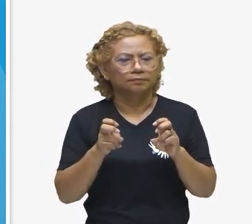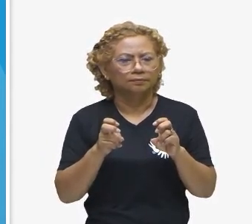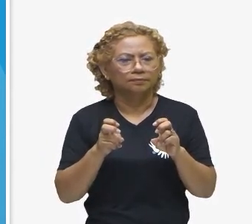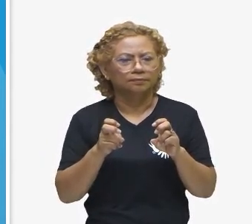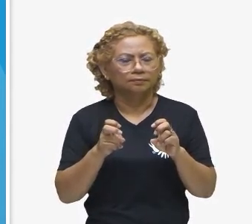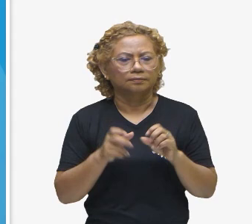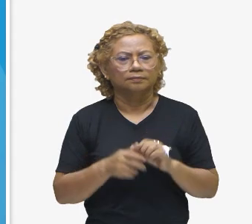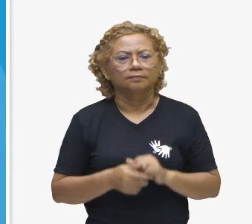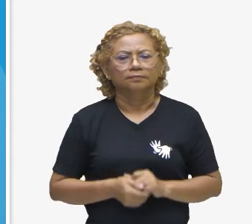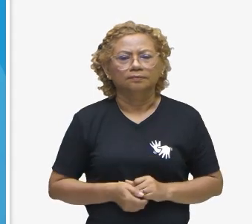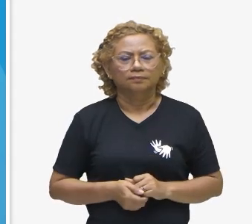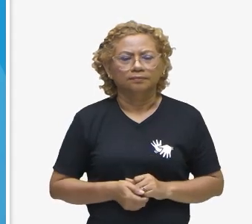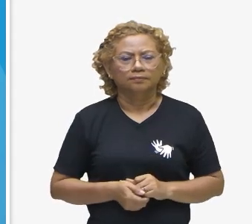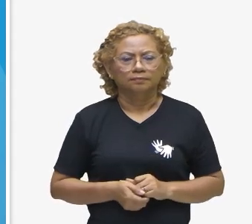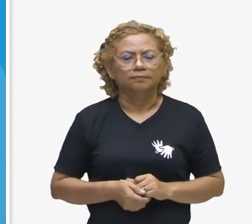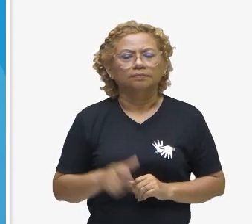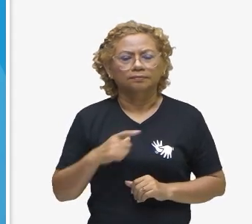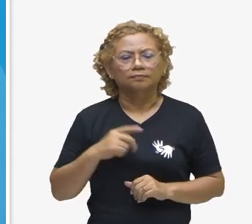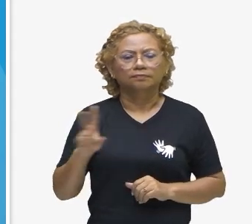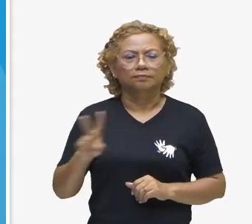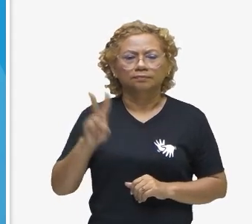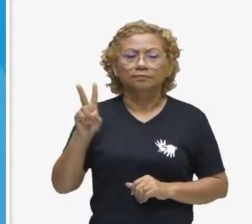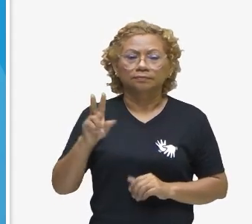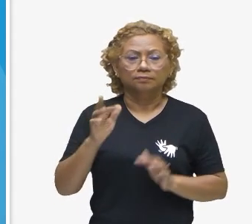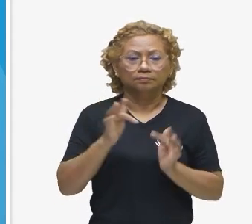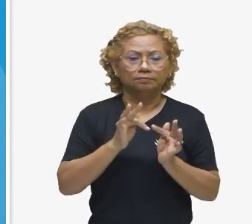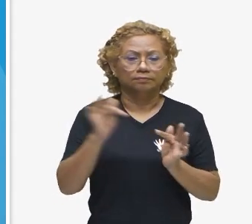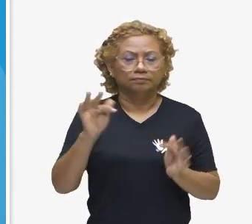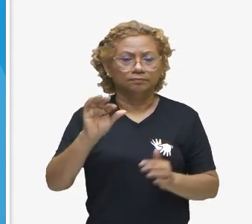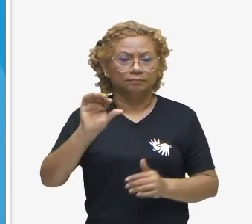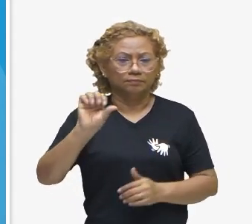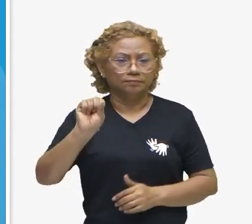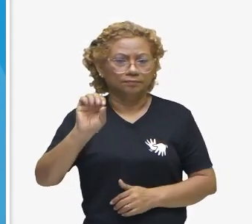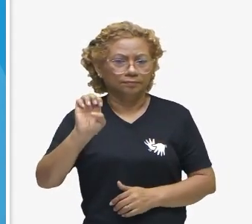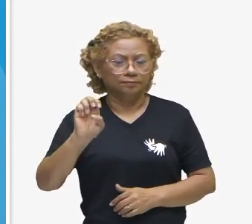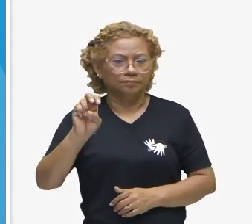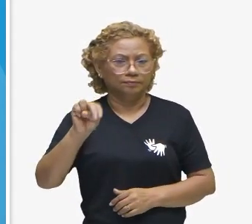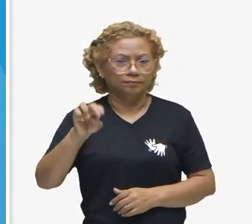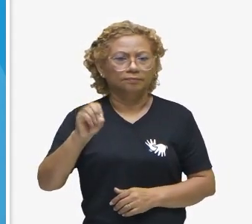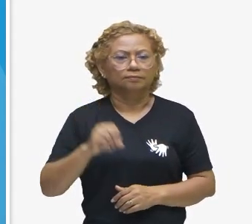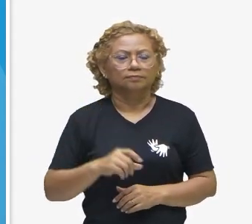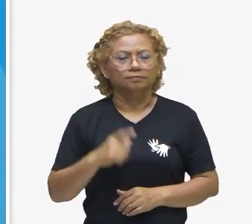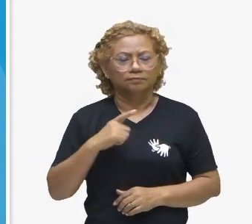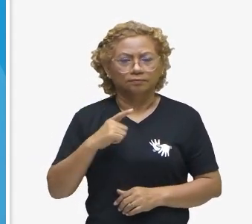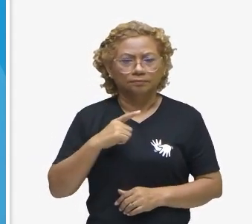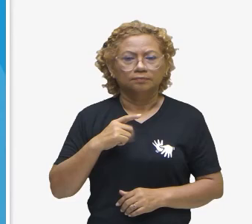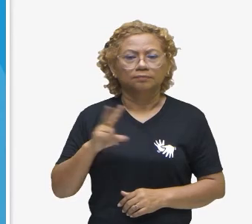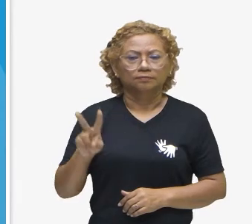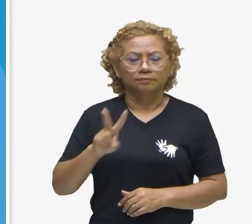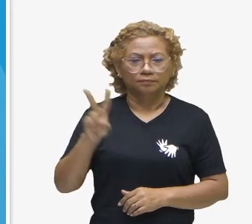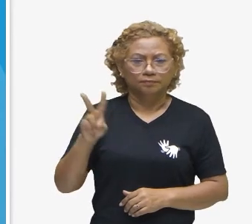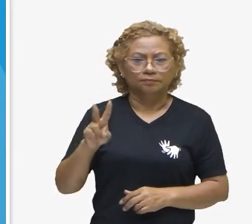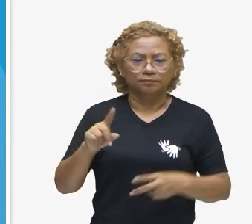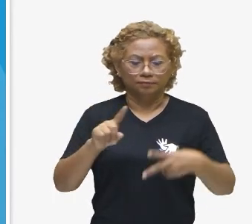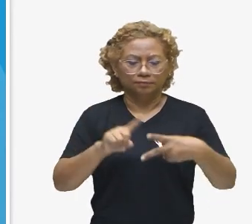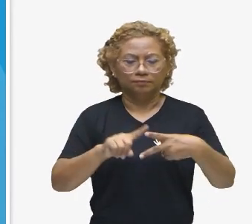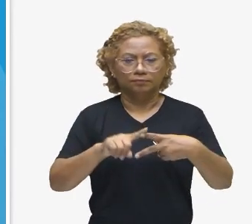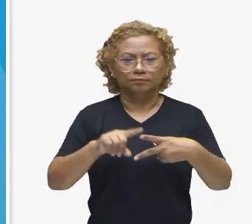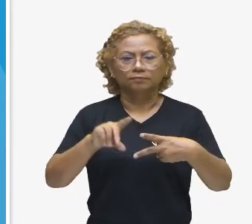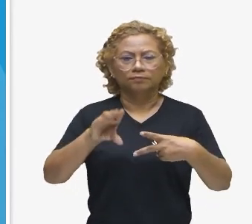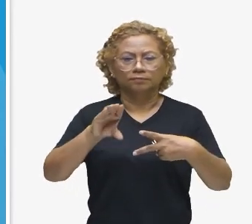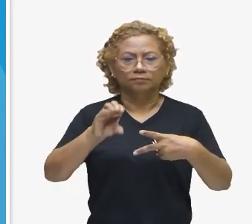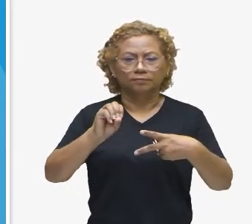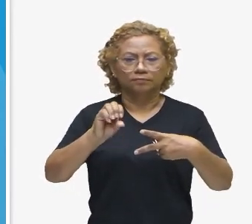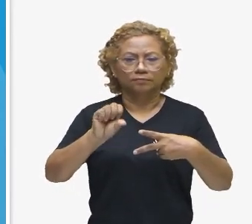função seno, ou seja, quando a gente tem valores tanto na frente da função seno, da função cosseno, quanto